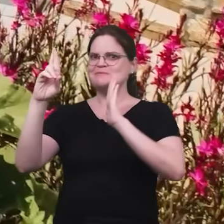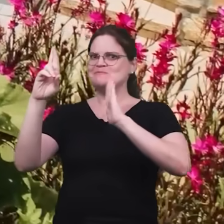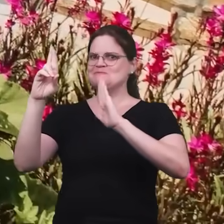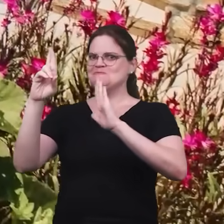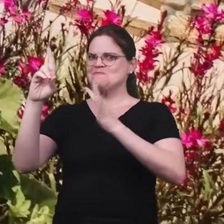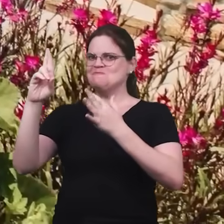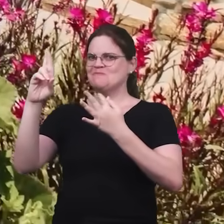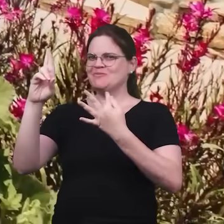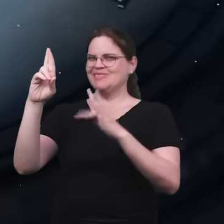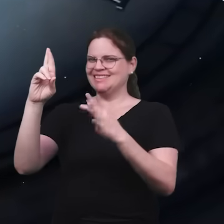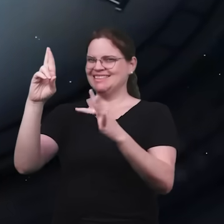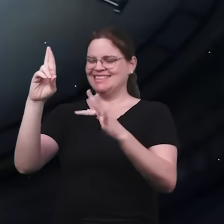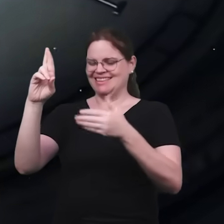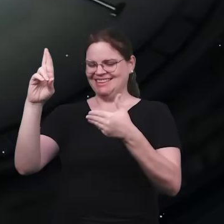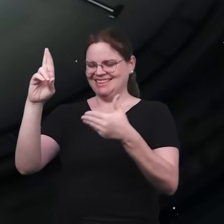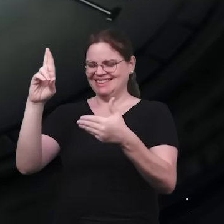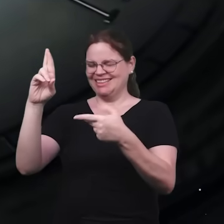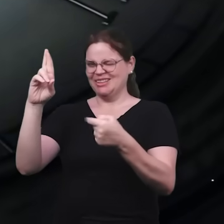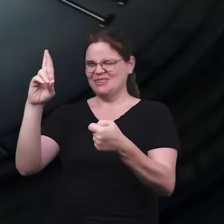Em